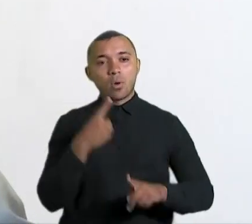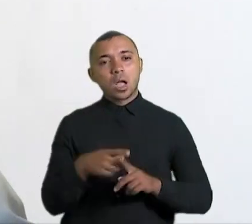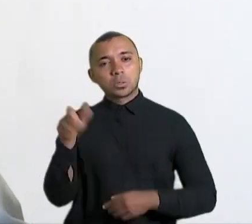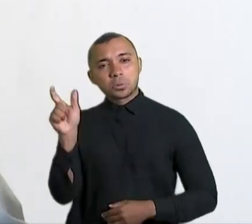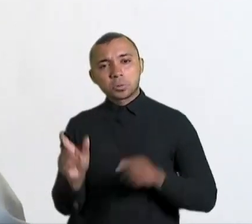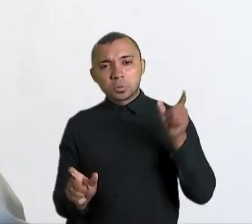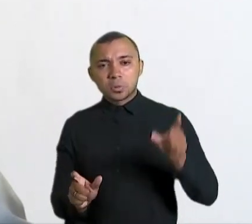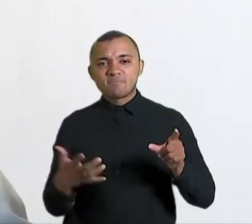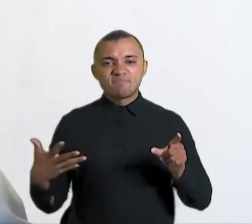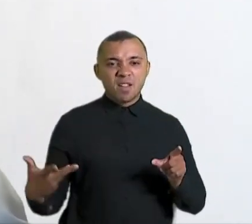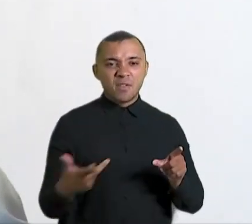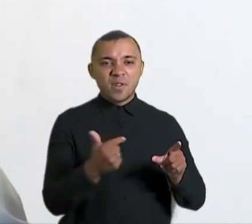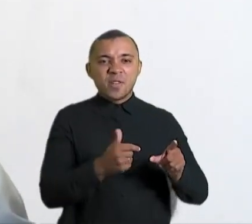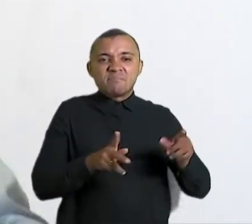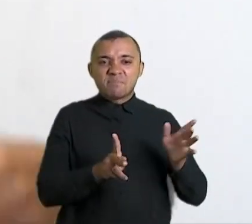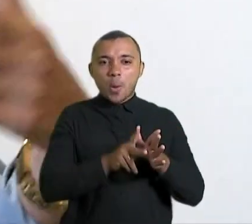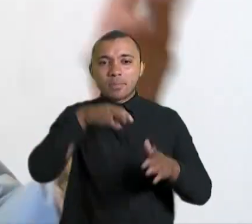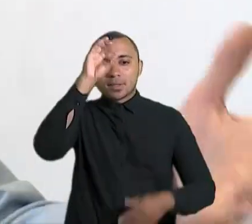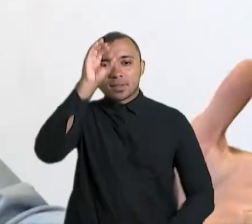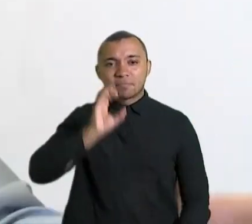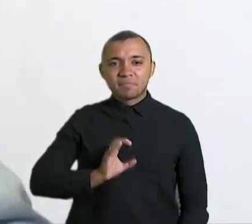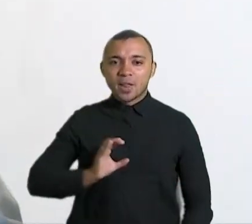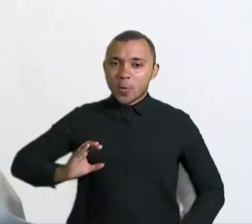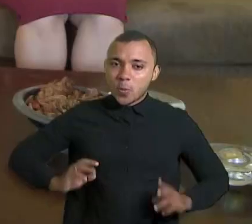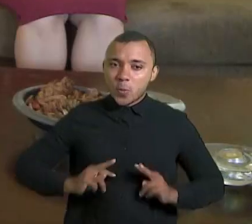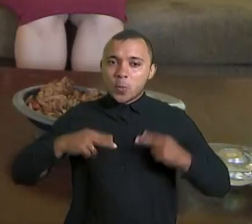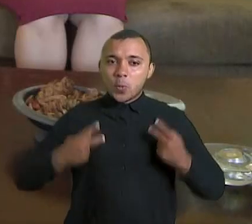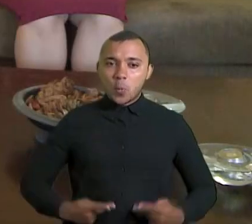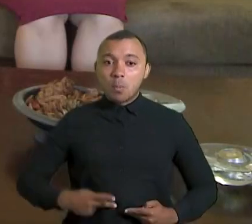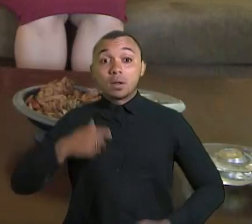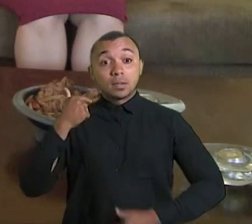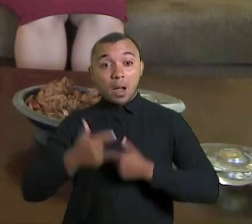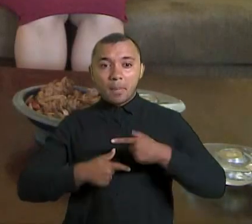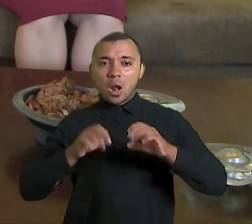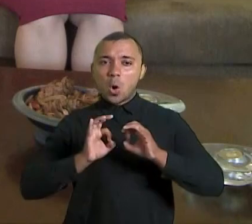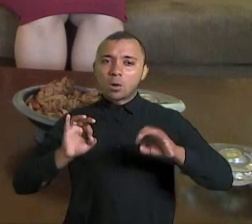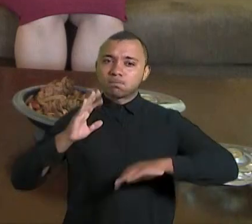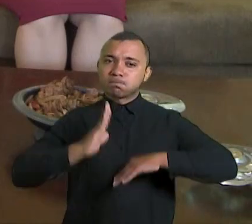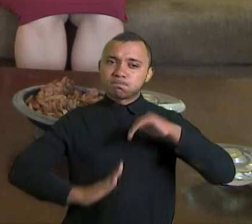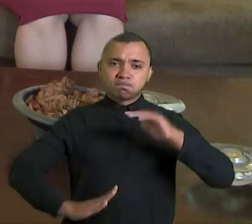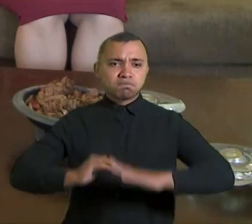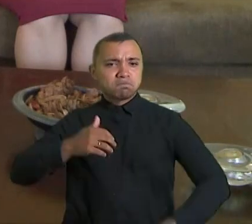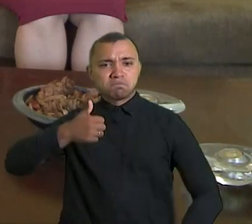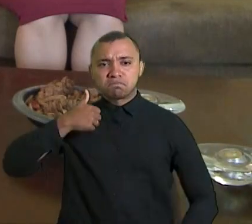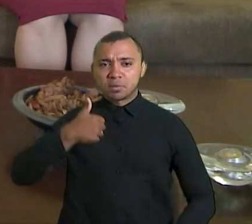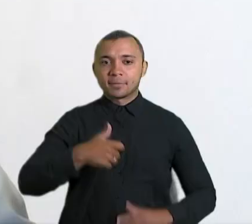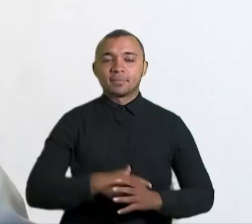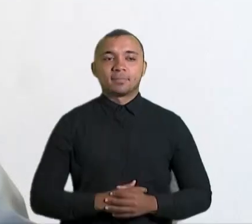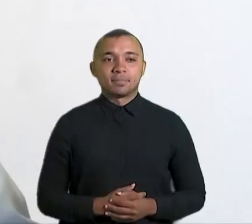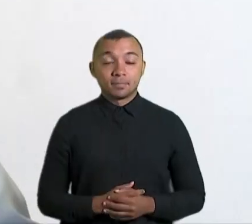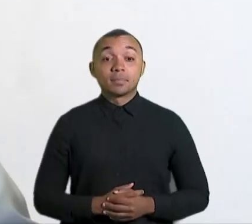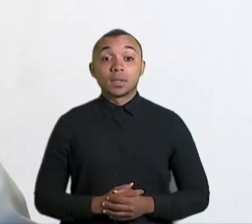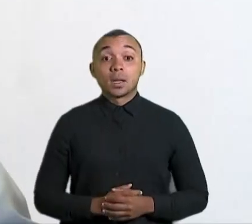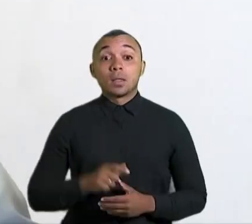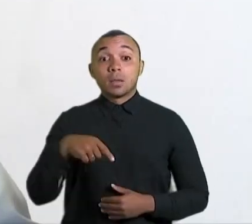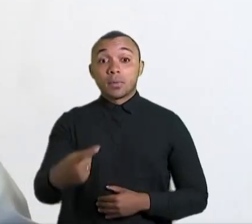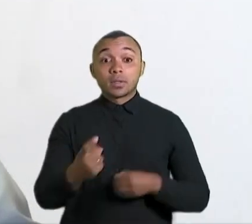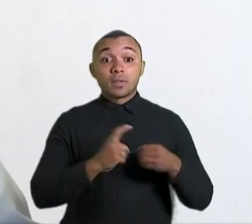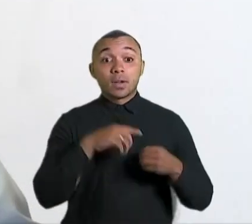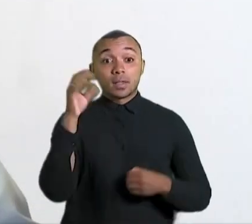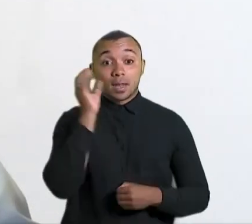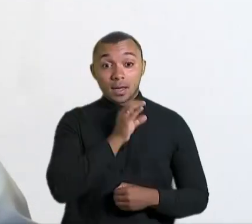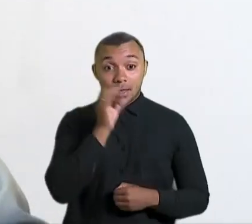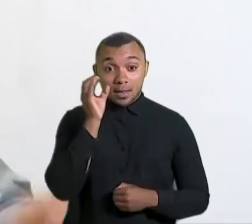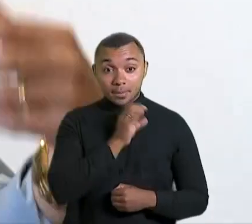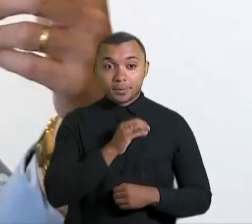de cidadania, de humanismo, de trabalho, de competência, de potencialidade. Daqui a pouco nós voltamos, vamos para